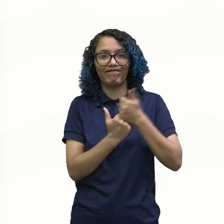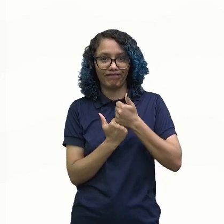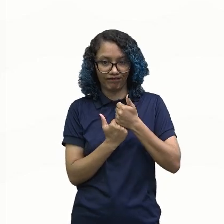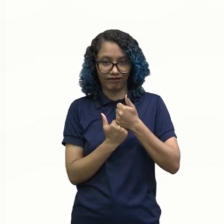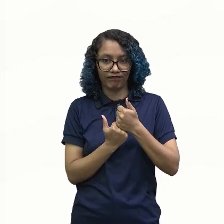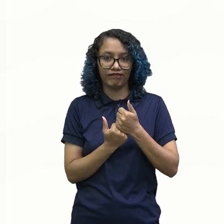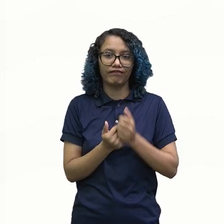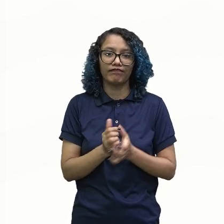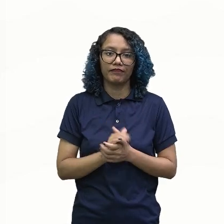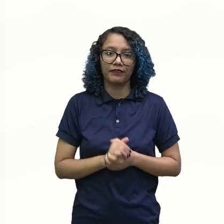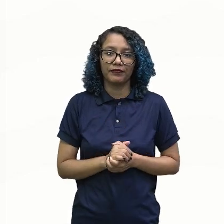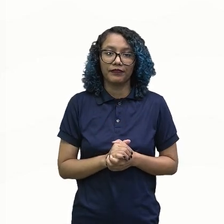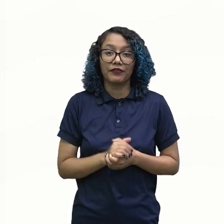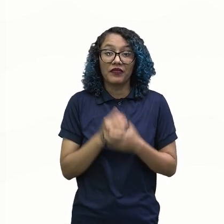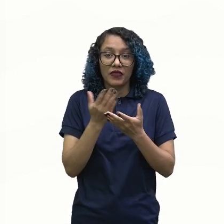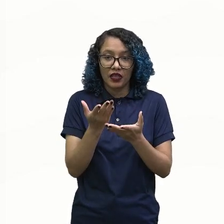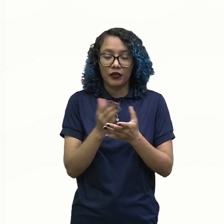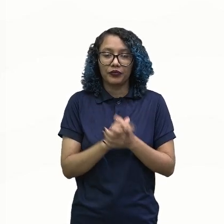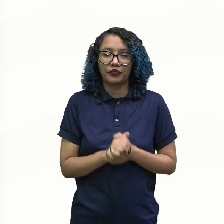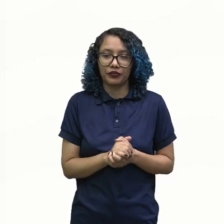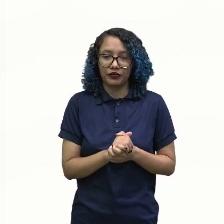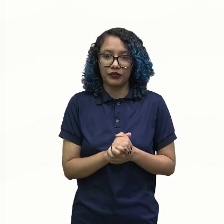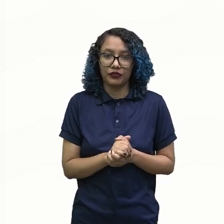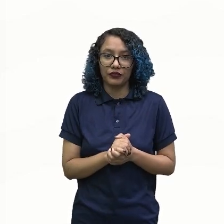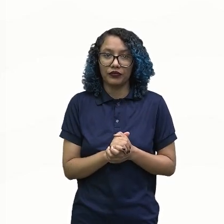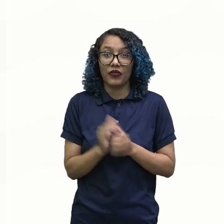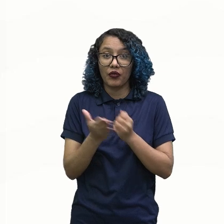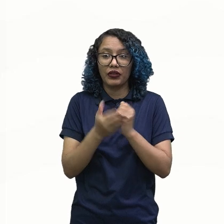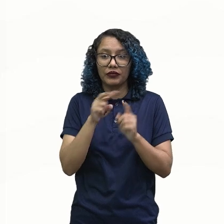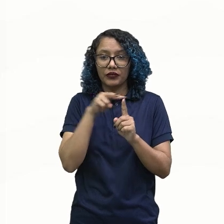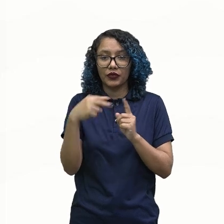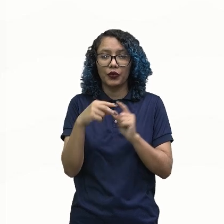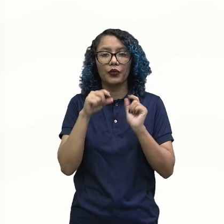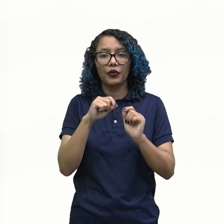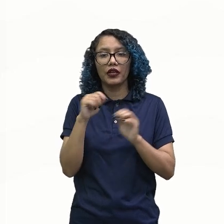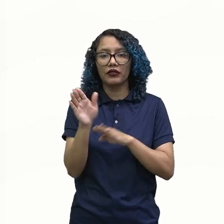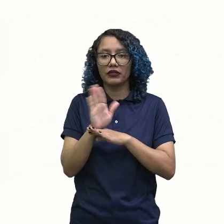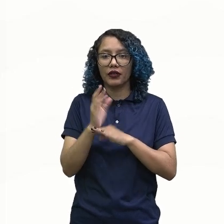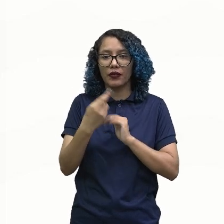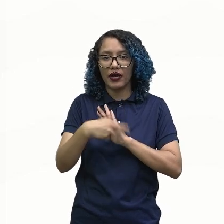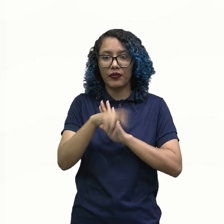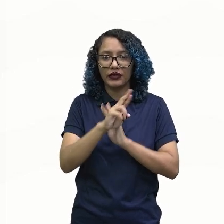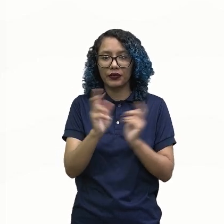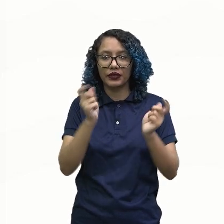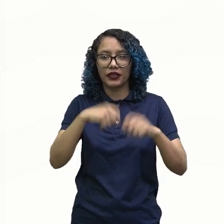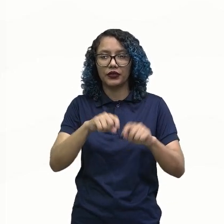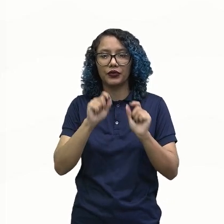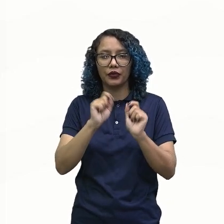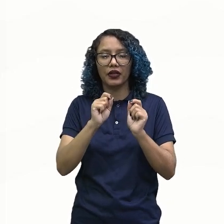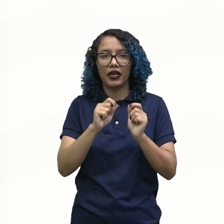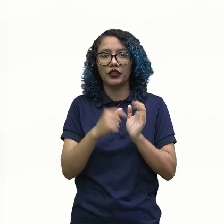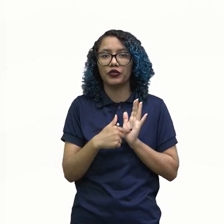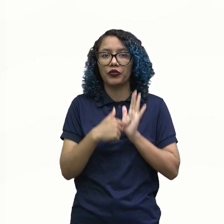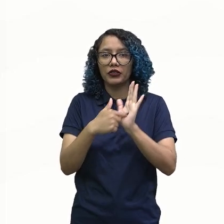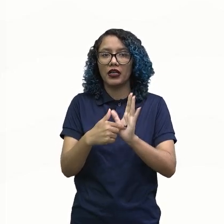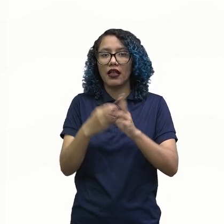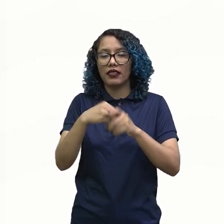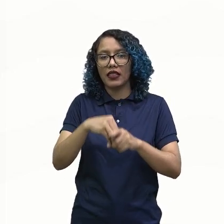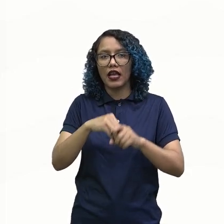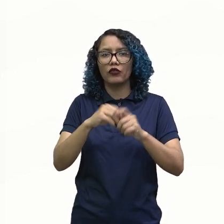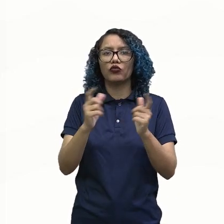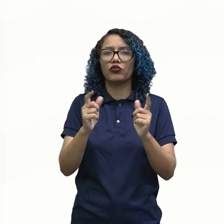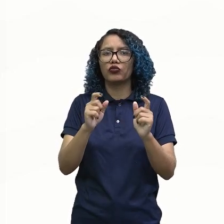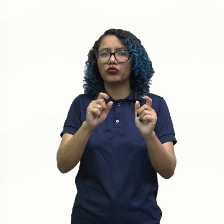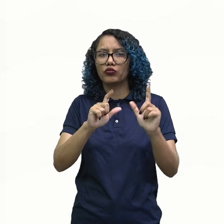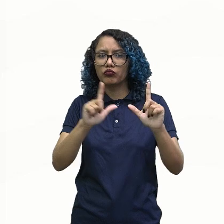essa ótica, vê-se que o cinema representa a capacidade de transpor para a tela